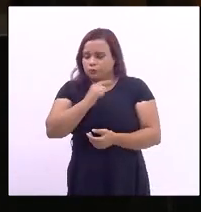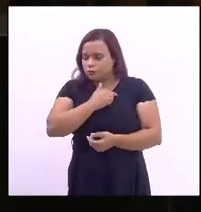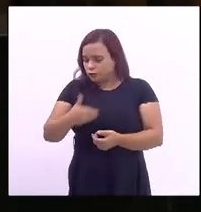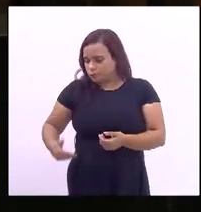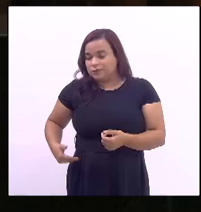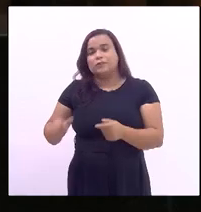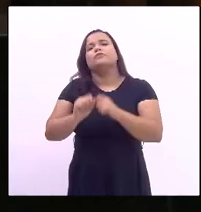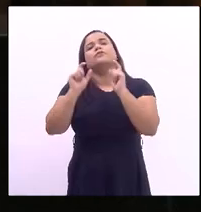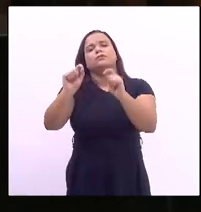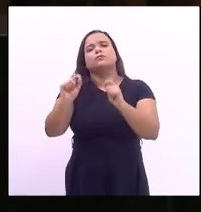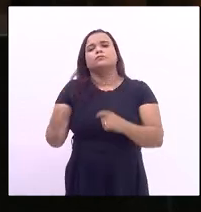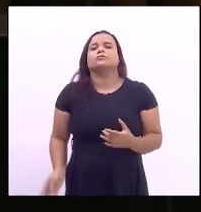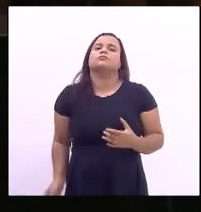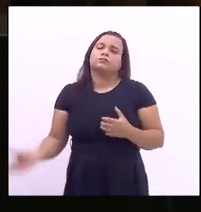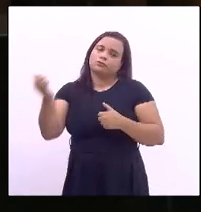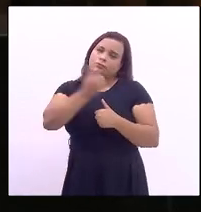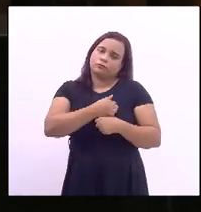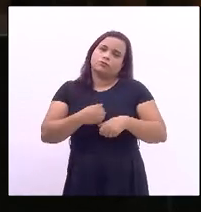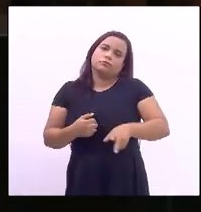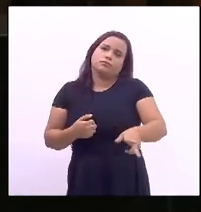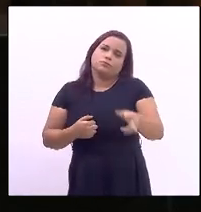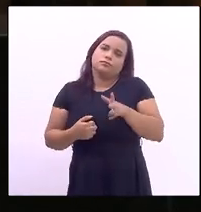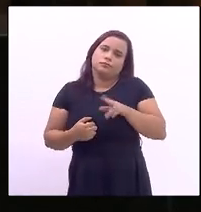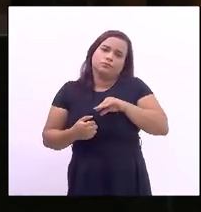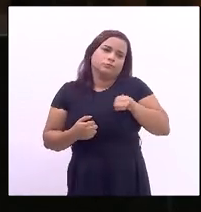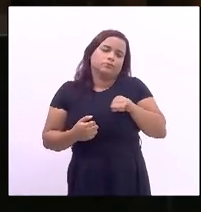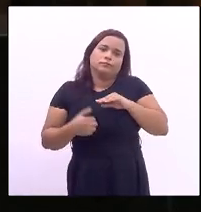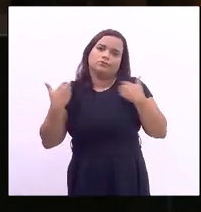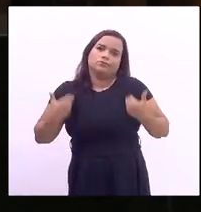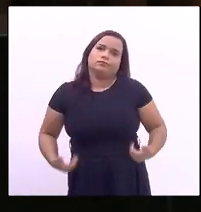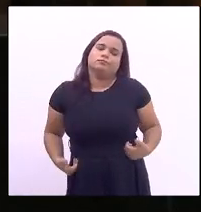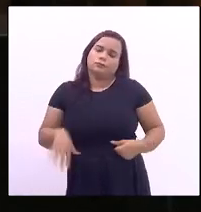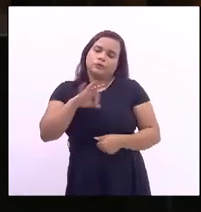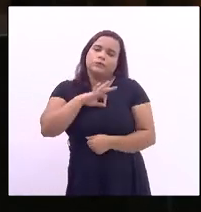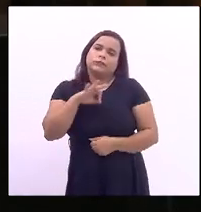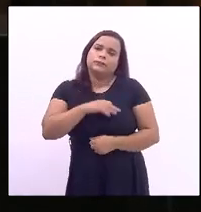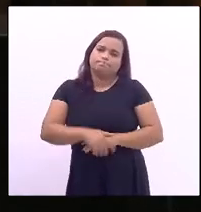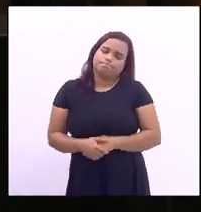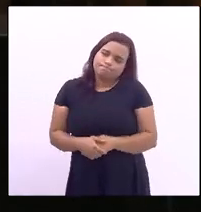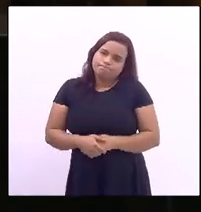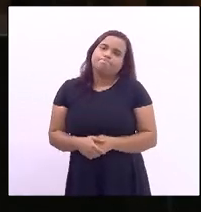coloca a câmera no fardamento dos nossos policiais